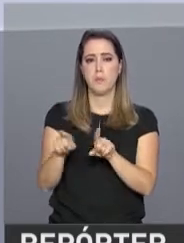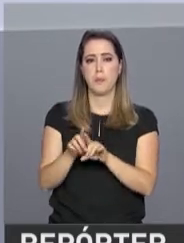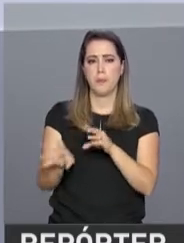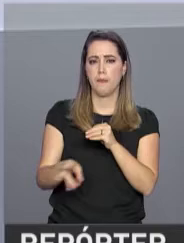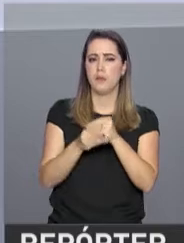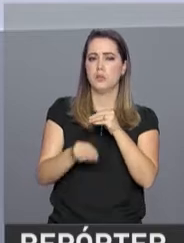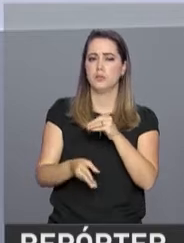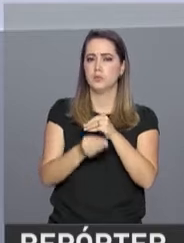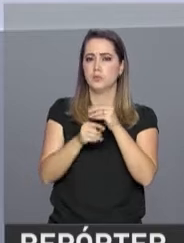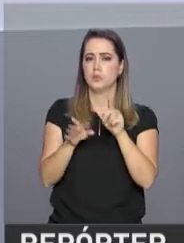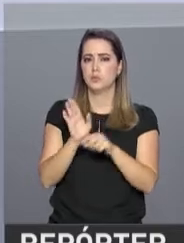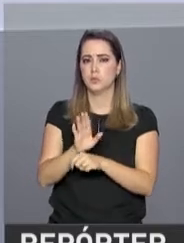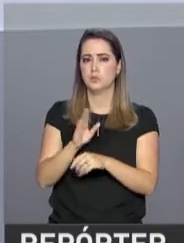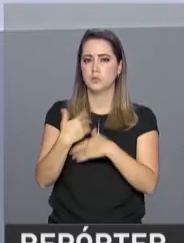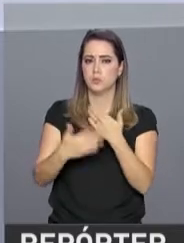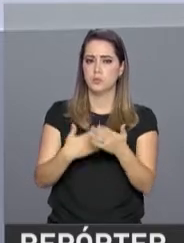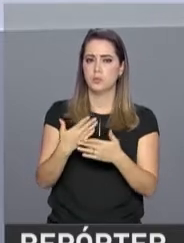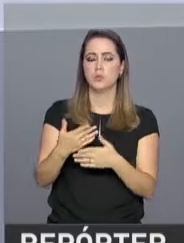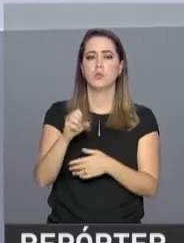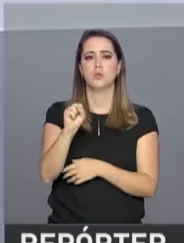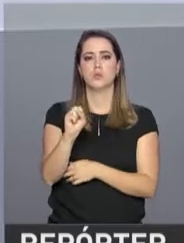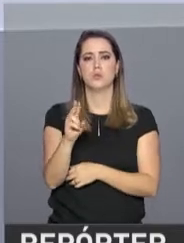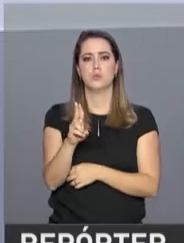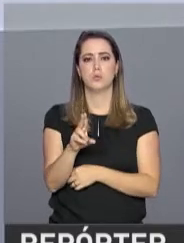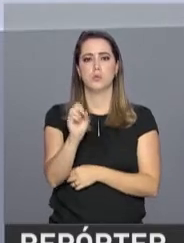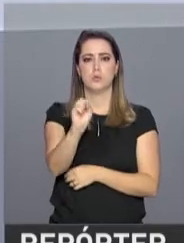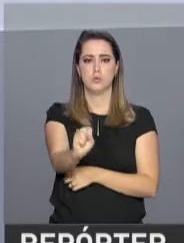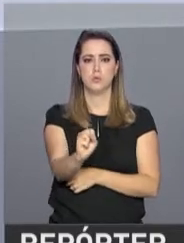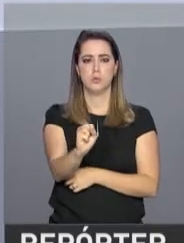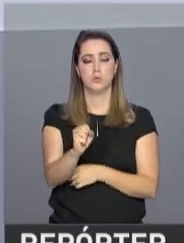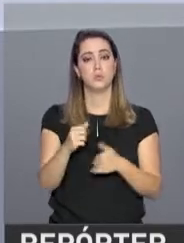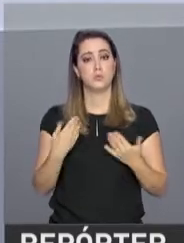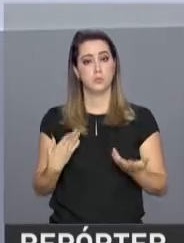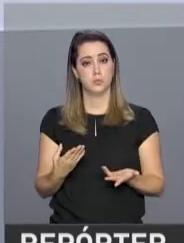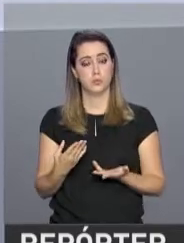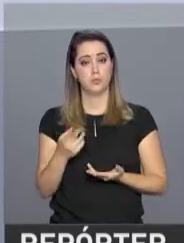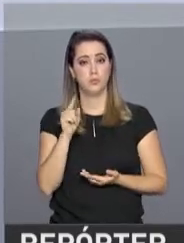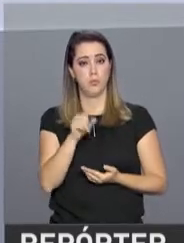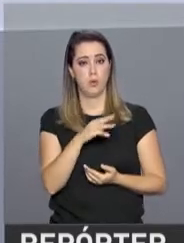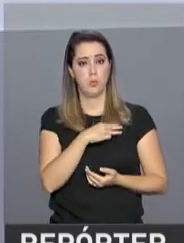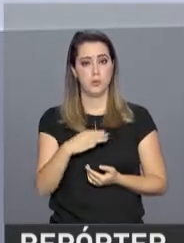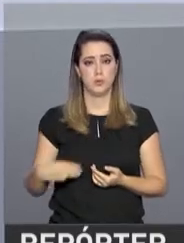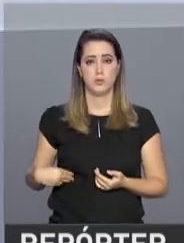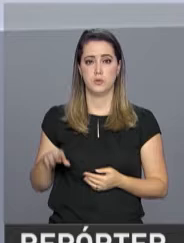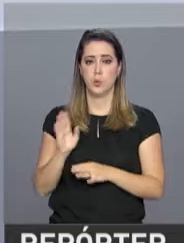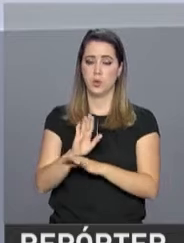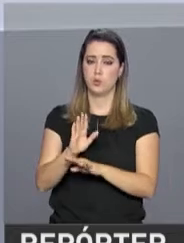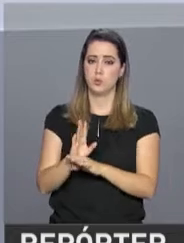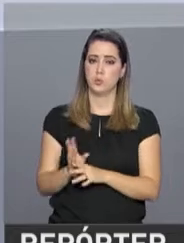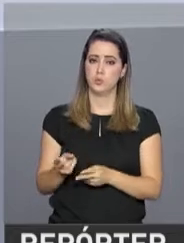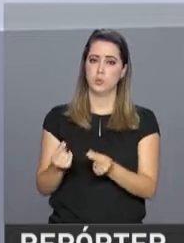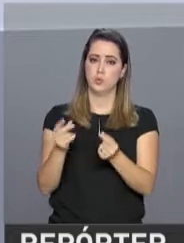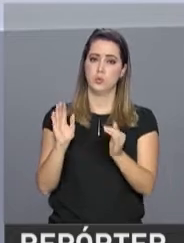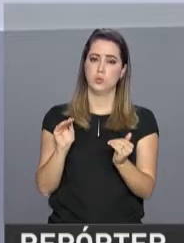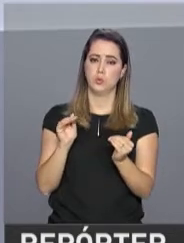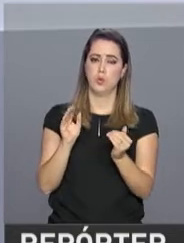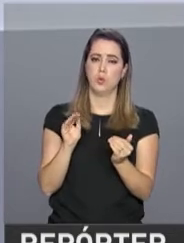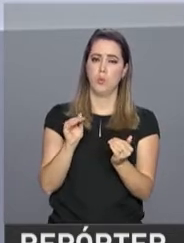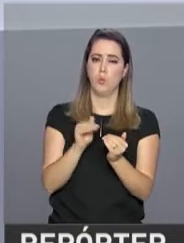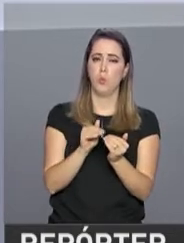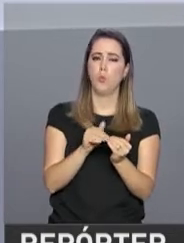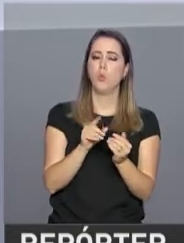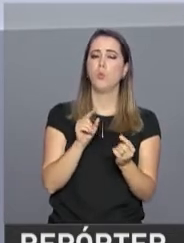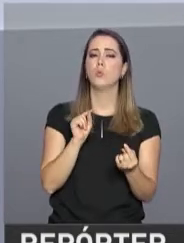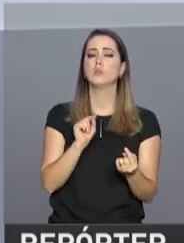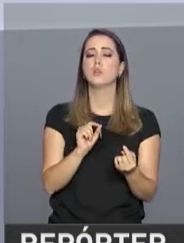das emendas parlamentares que ajudam a manter o Sistema Único de Saúde. Segundo o Ministério, o reforço financeiro será destinado